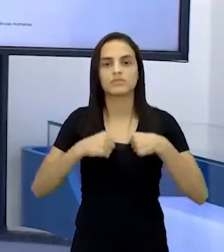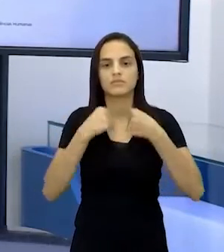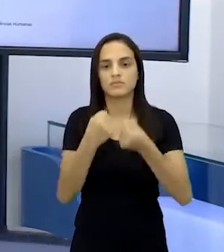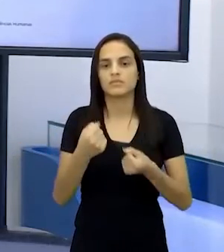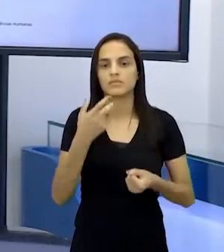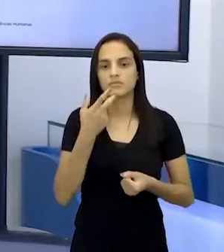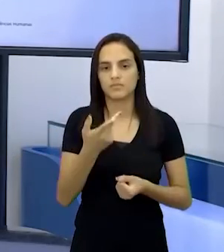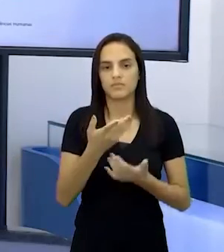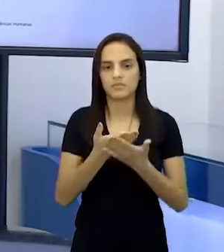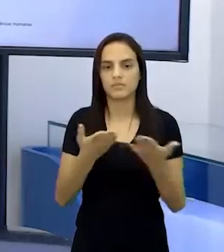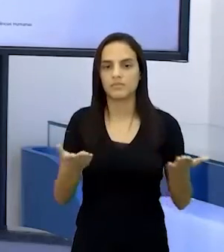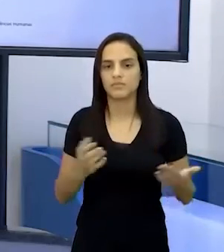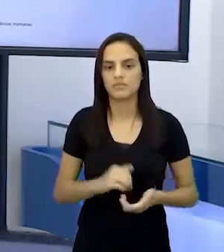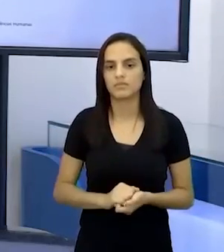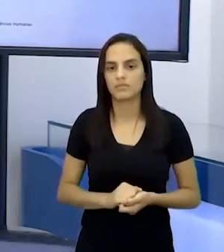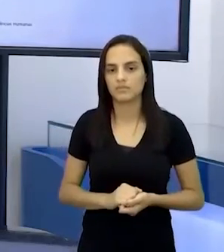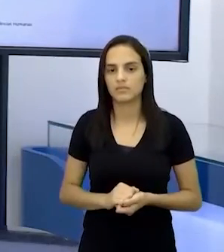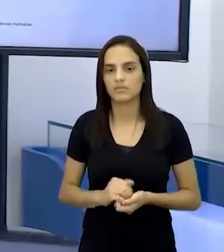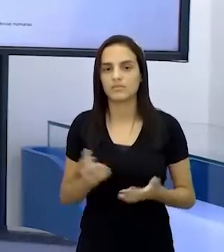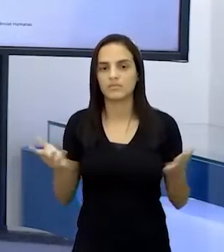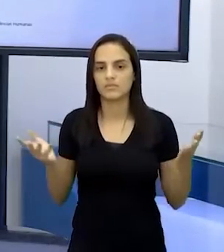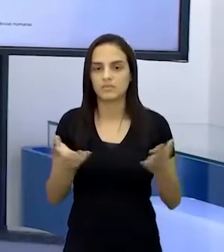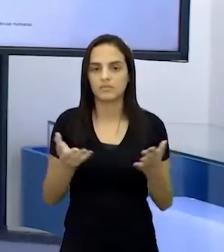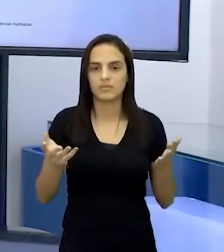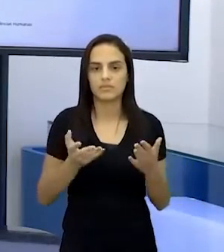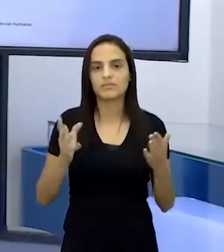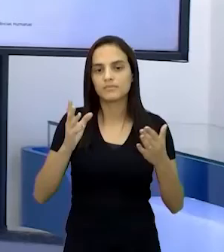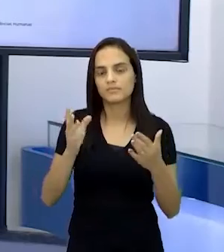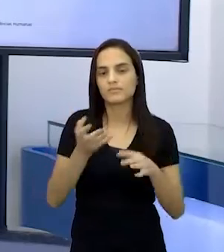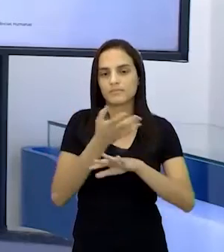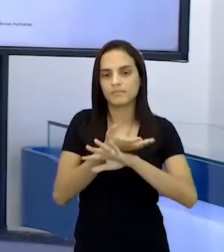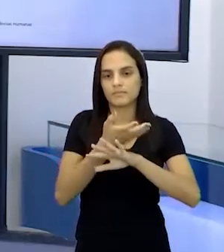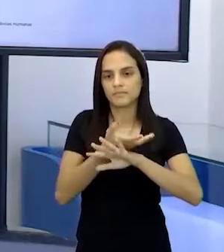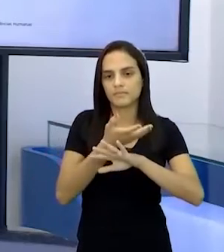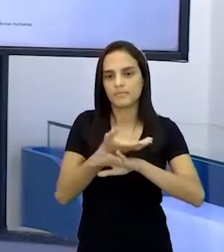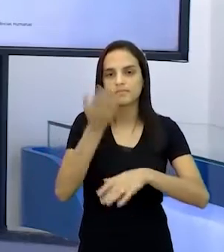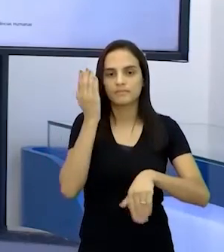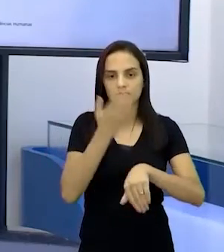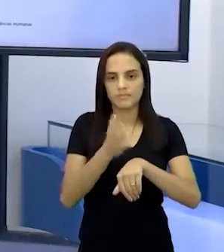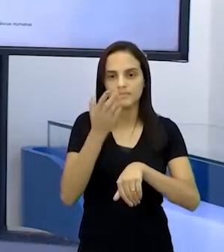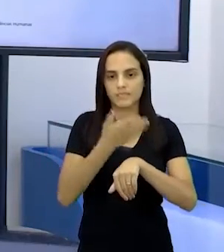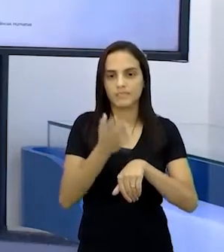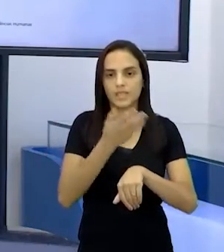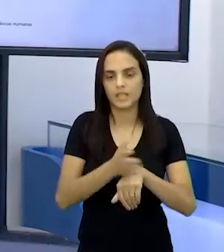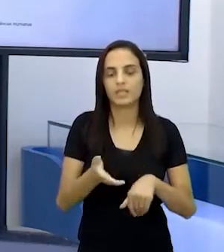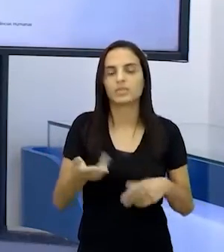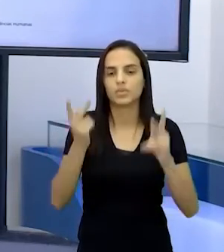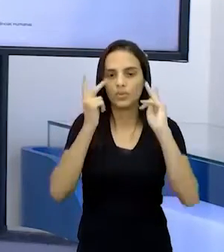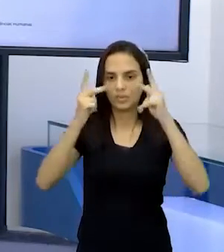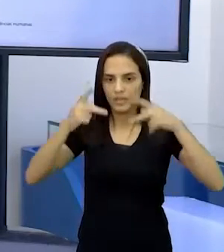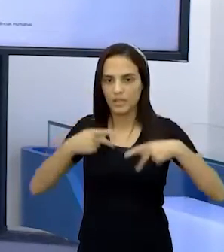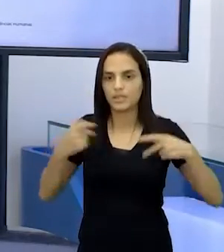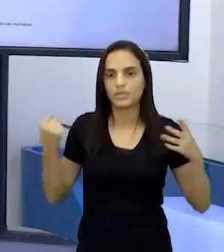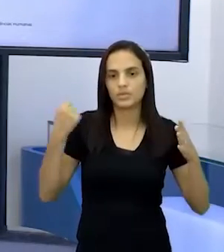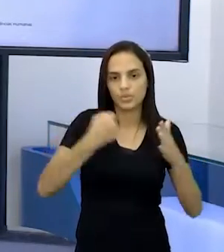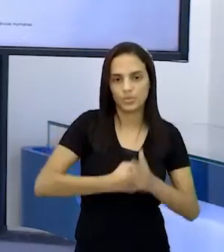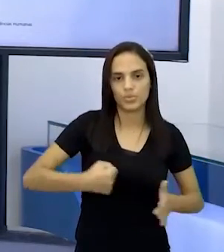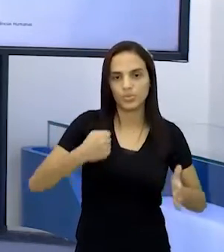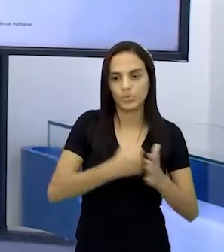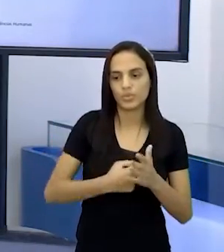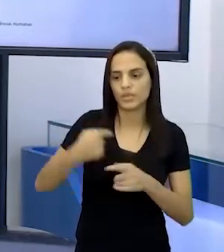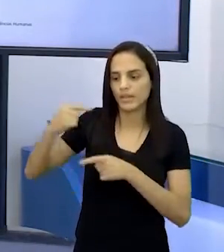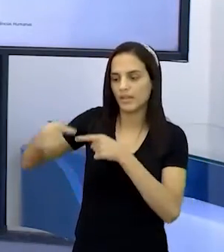para vocês. Então, chegamos no nosso componente, práticas corporais das lutas, né?